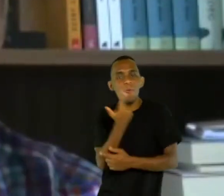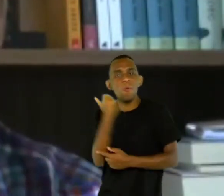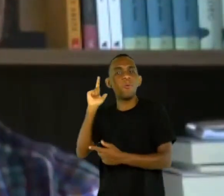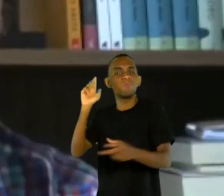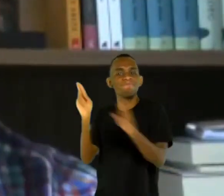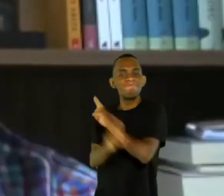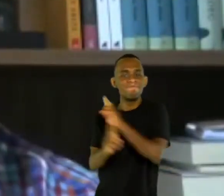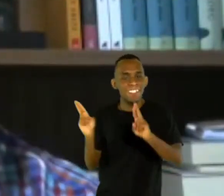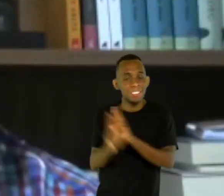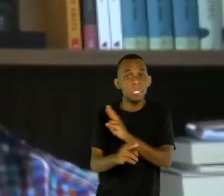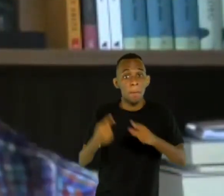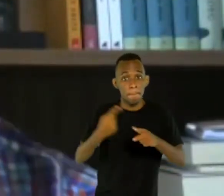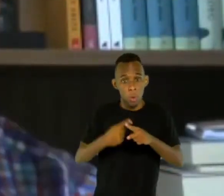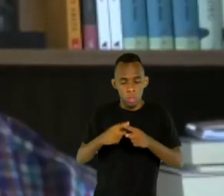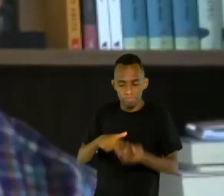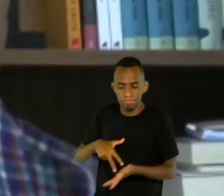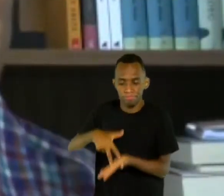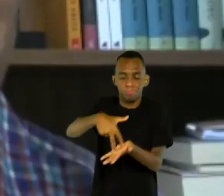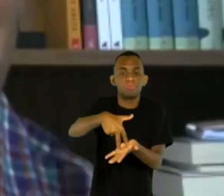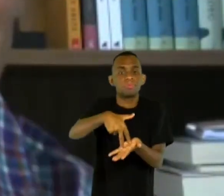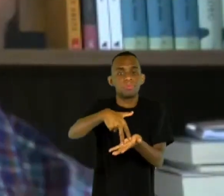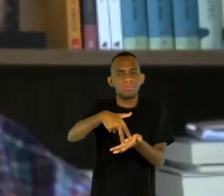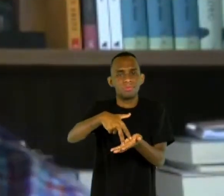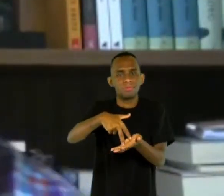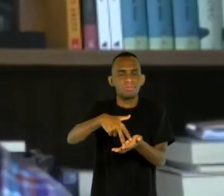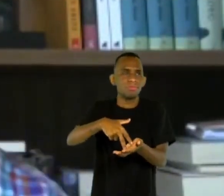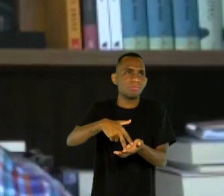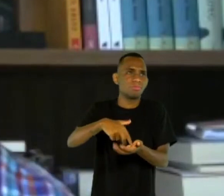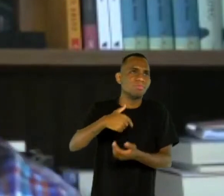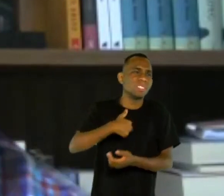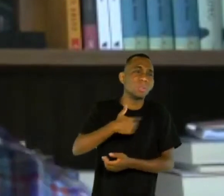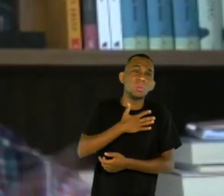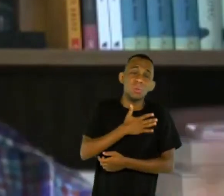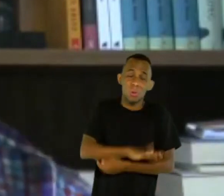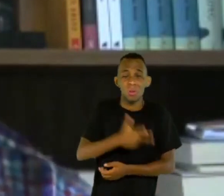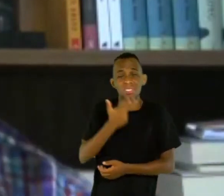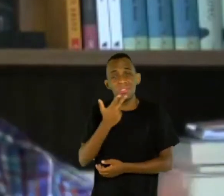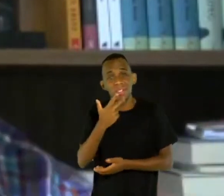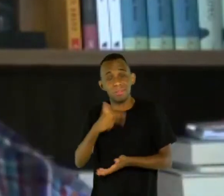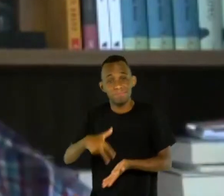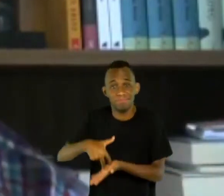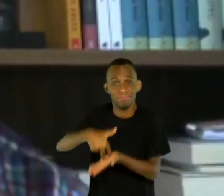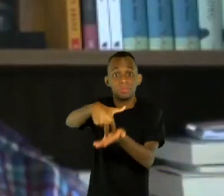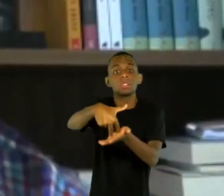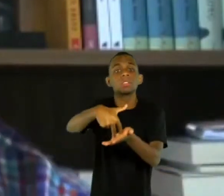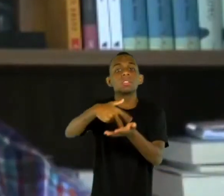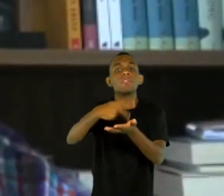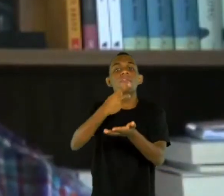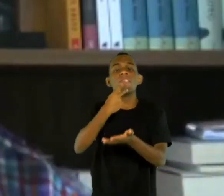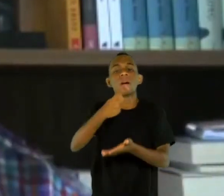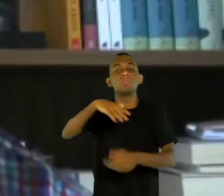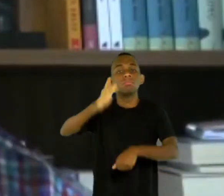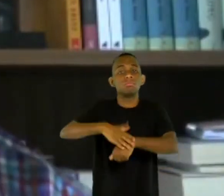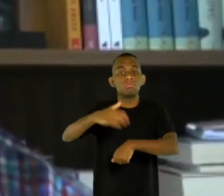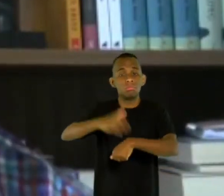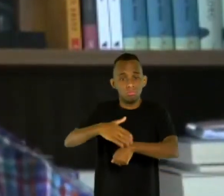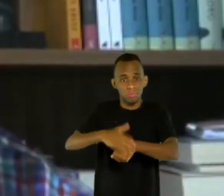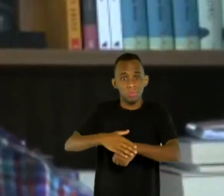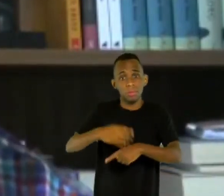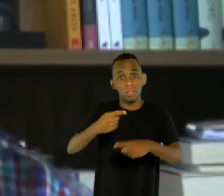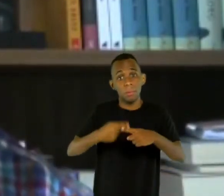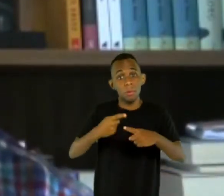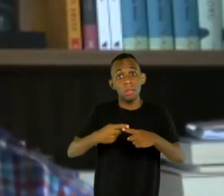lugar de fala, neste caso, eu nem gosto muito de falar de lugar de fala na literatura, porque na literatura de ficção, porque eu acho que a ficção é